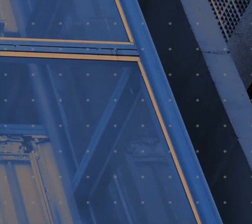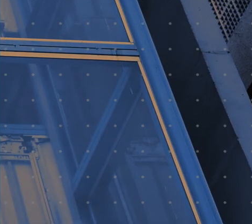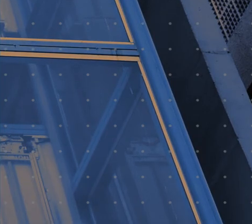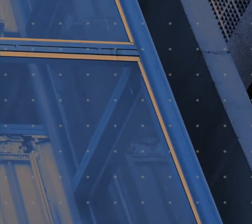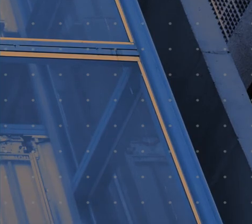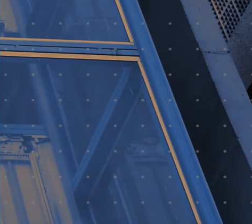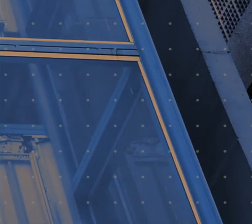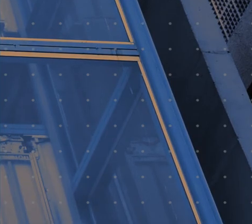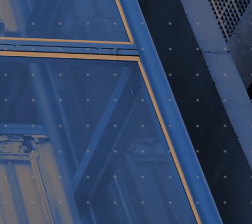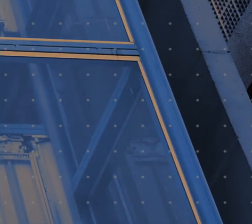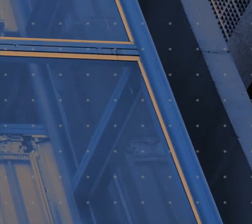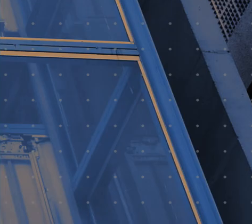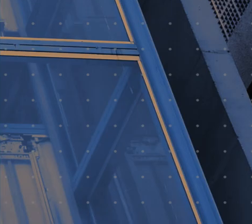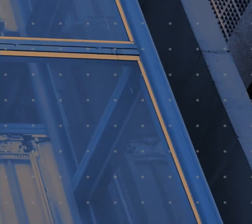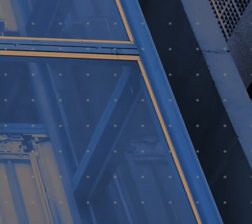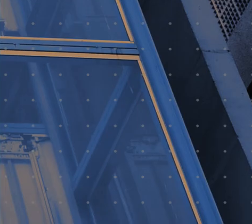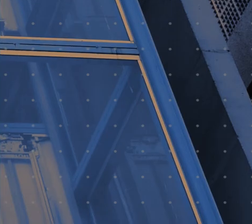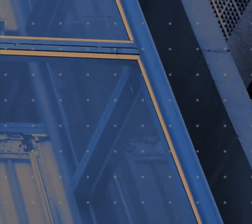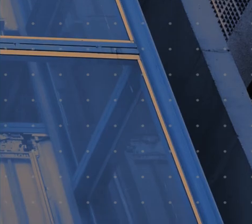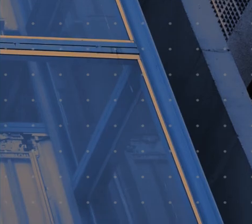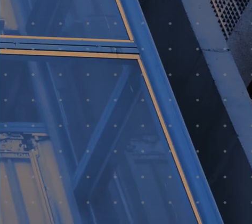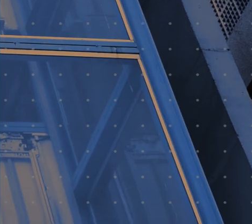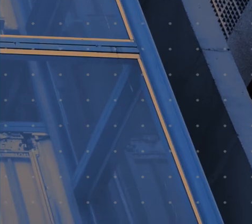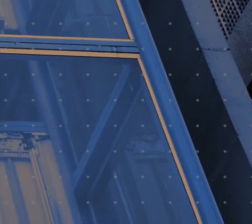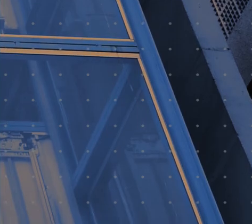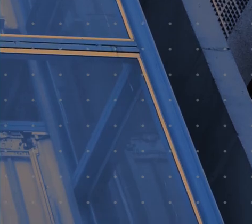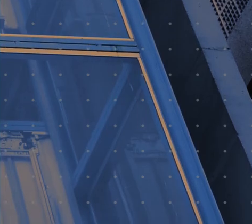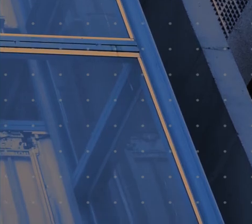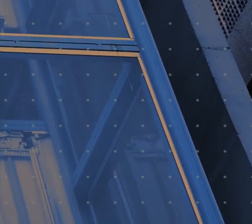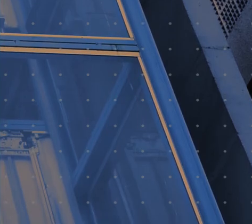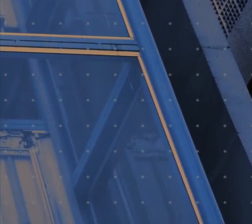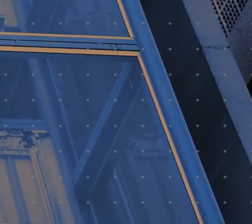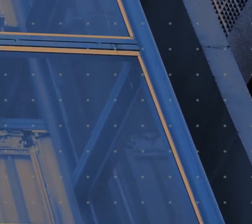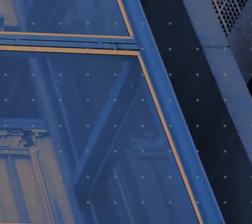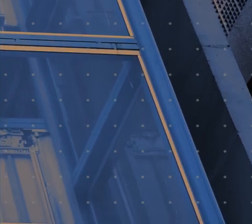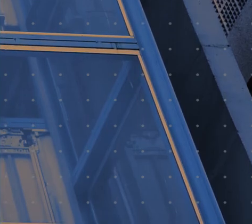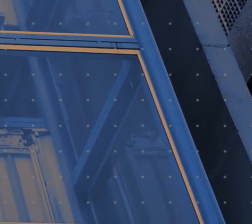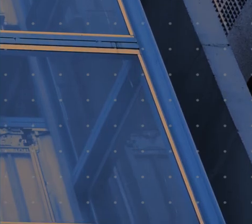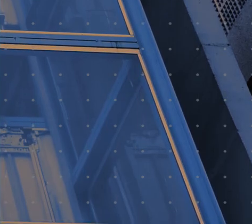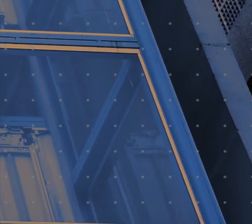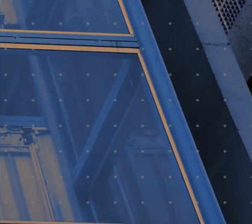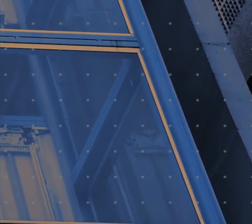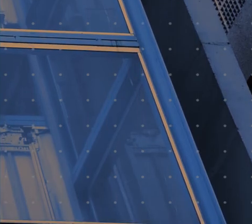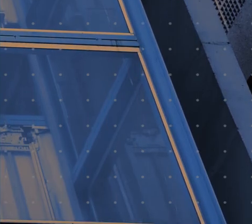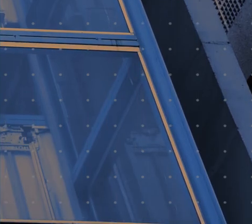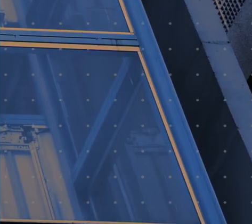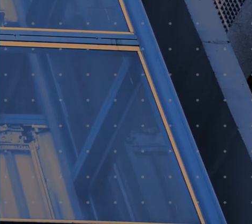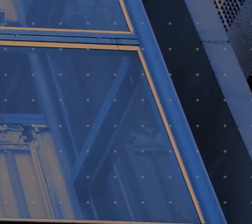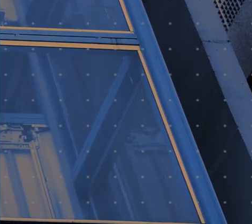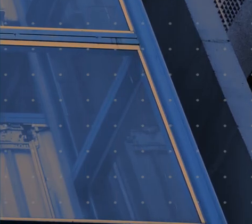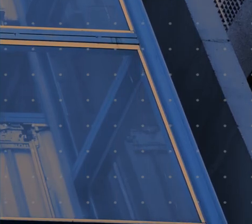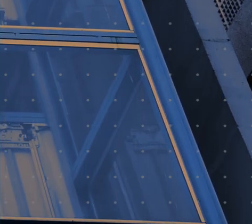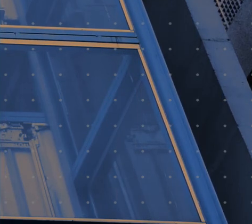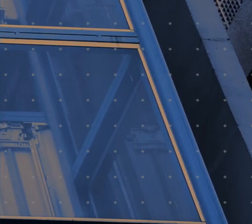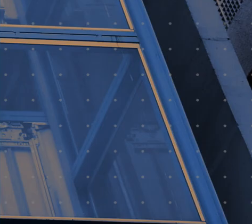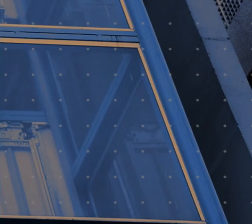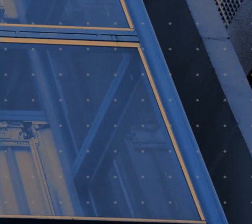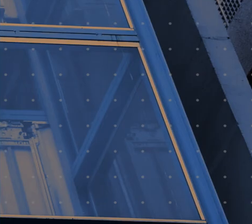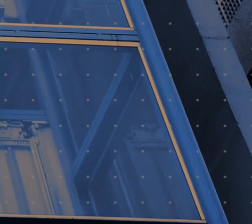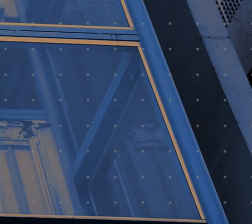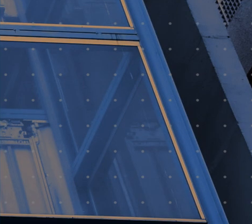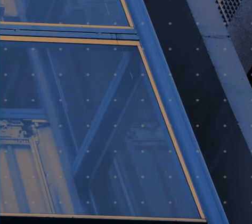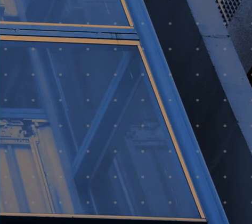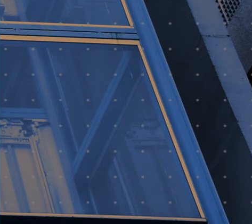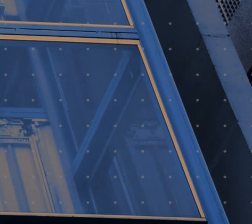vincular, assistente de vendas, atendente balconista, atendente de balcão, atendente de